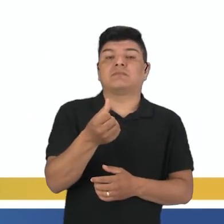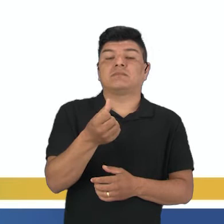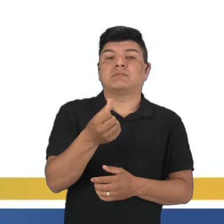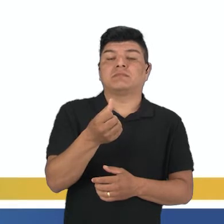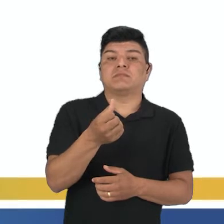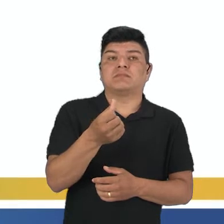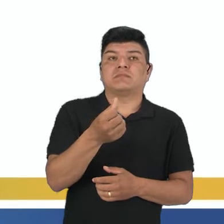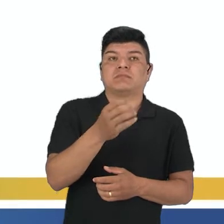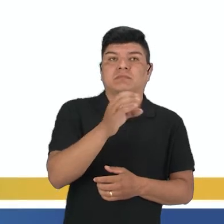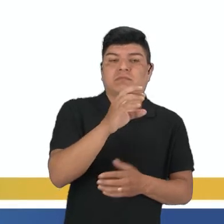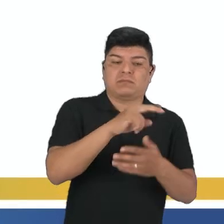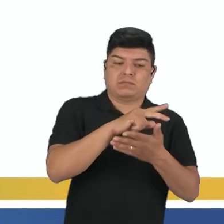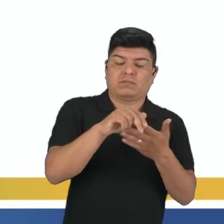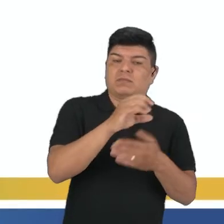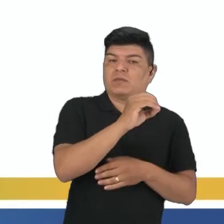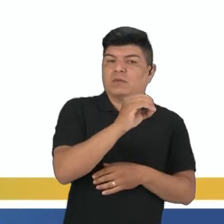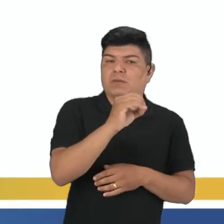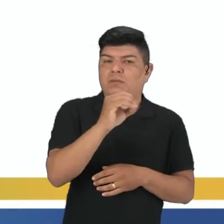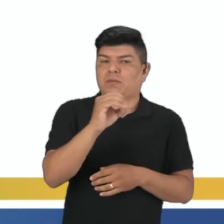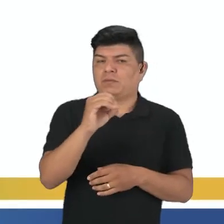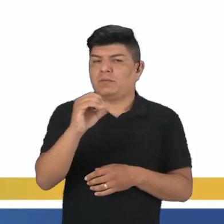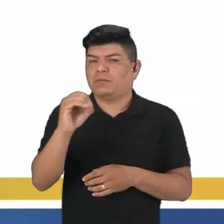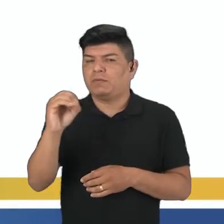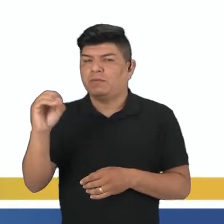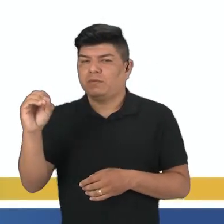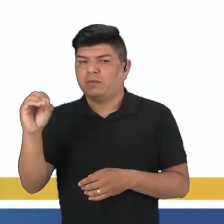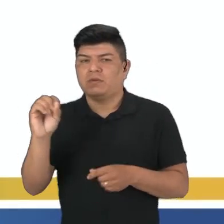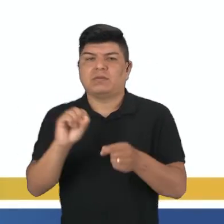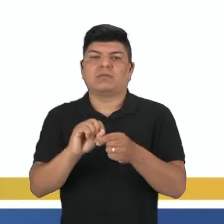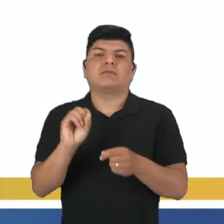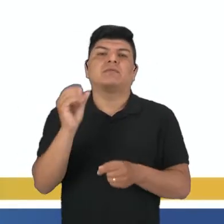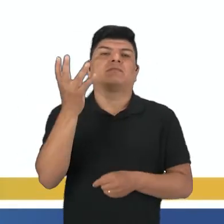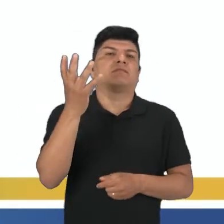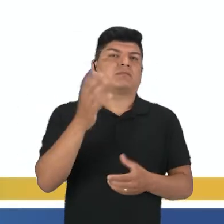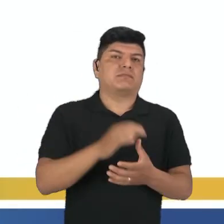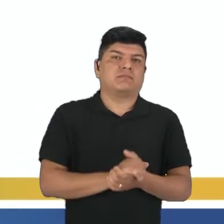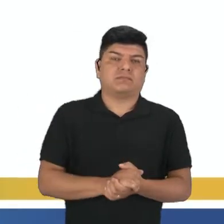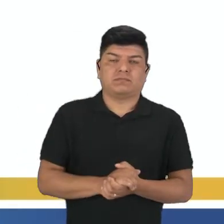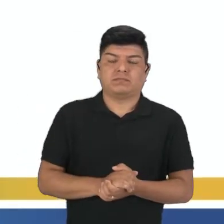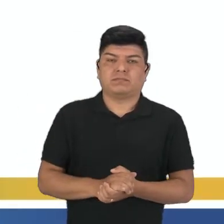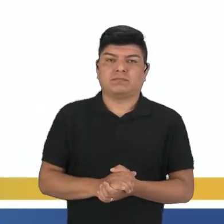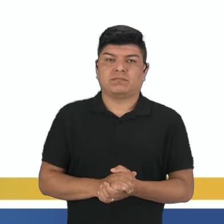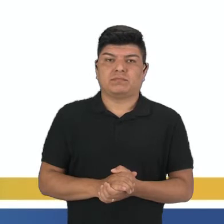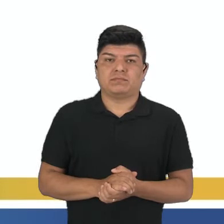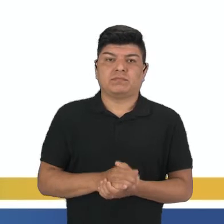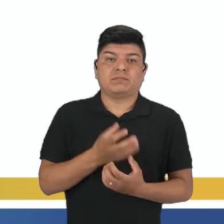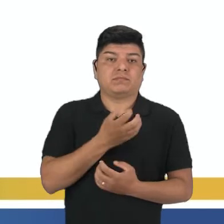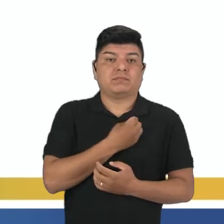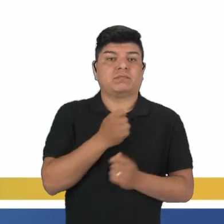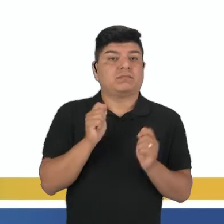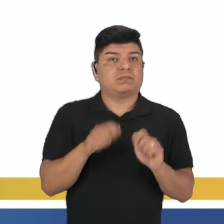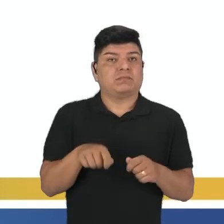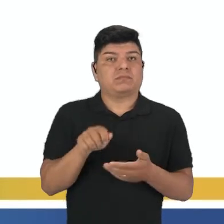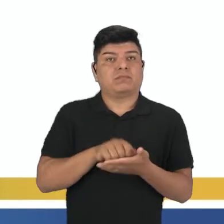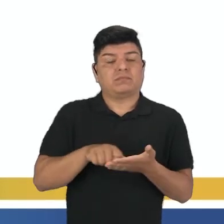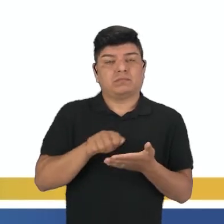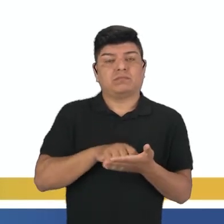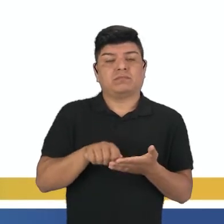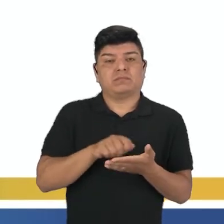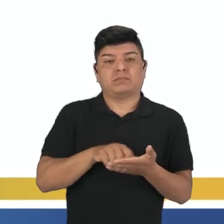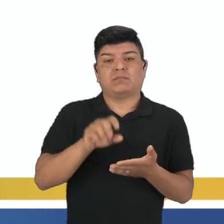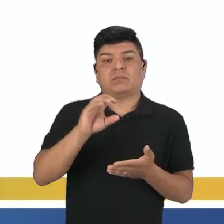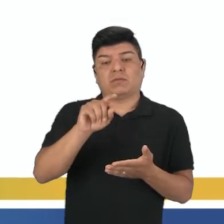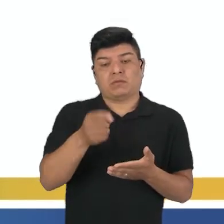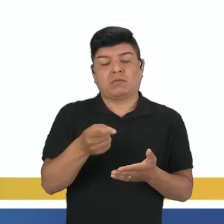de vários zeros. Então, o que vai acontecer? Esse número ele pode ser escrito ainda com